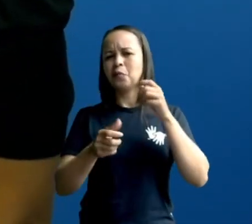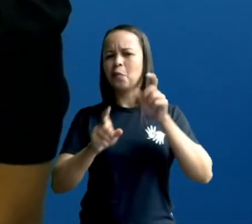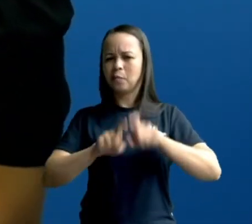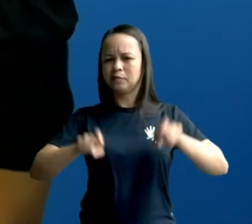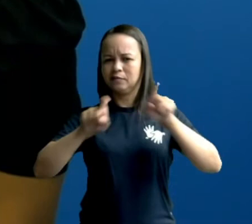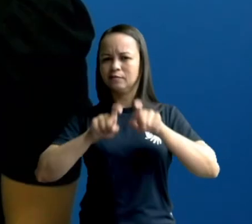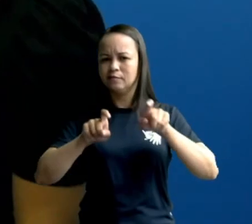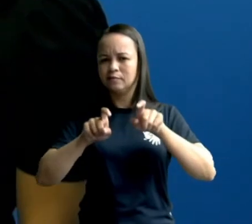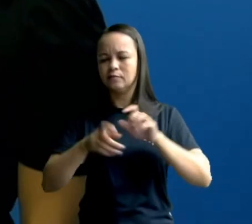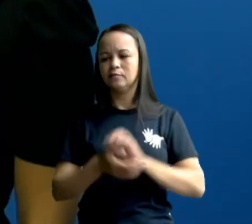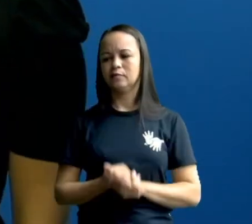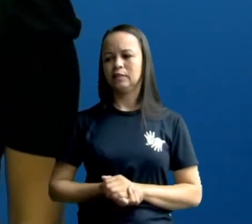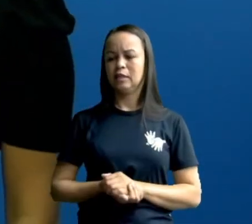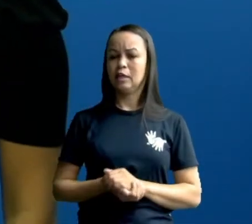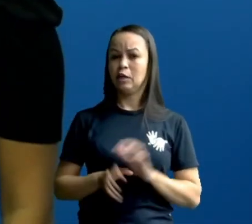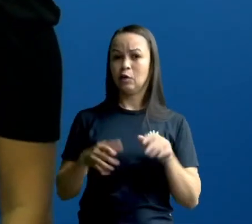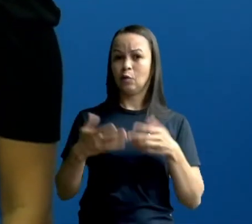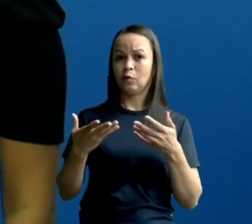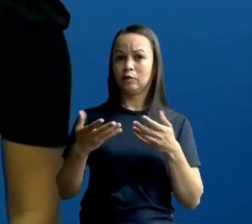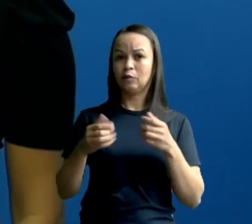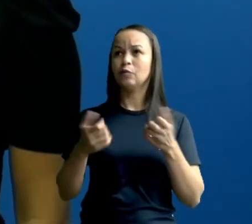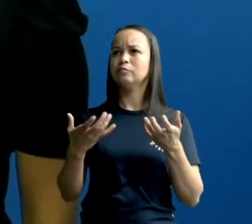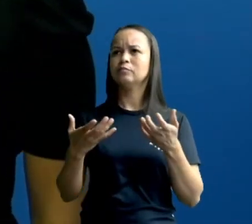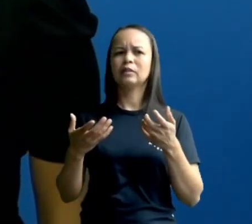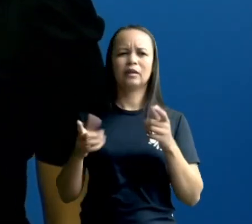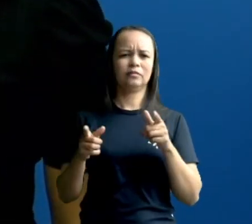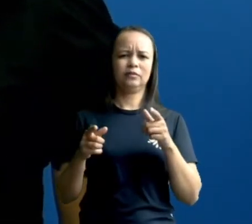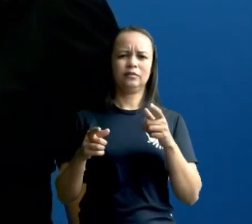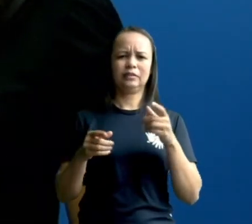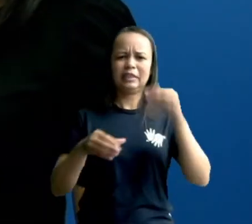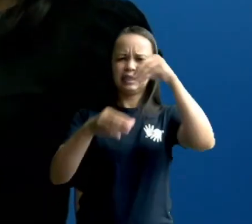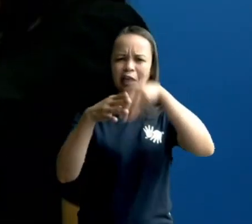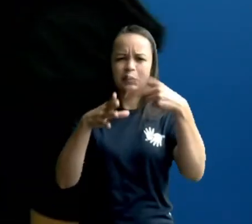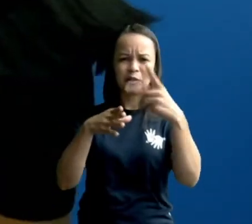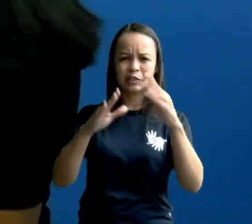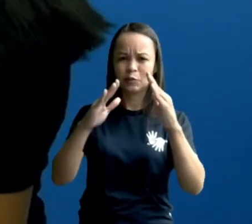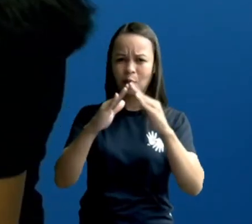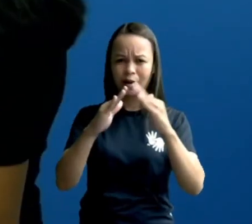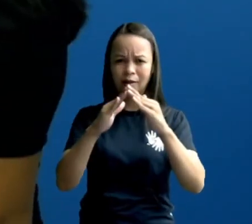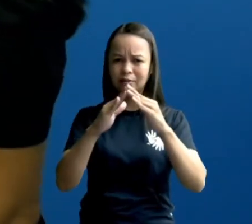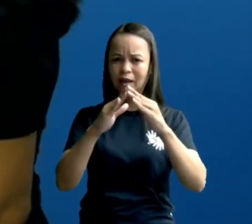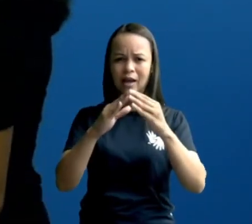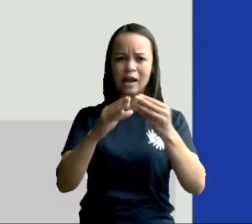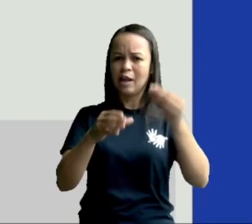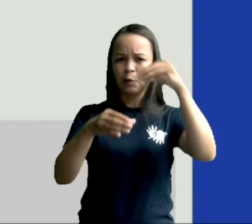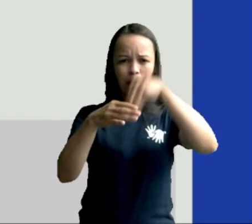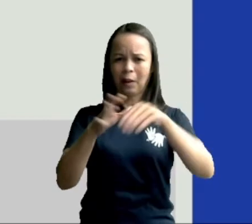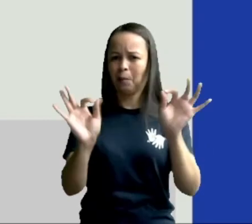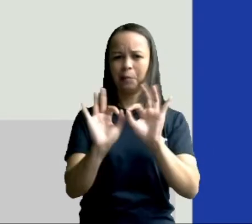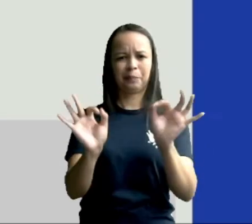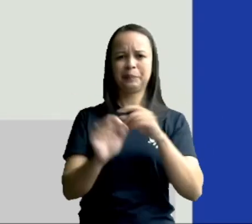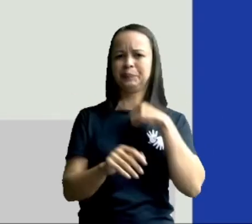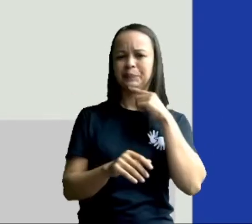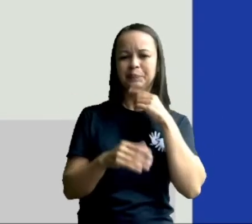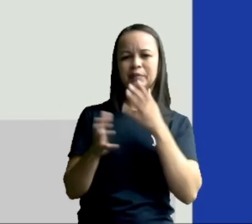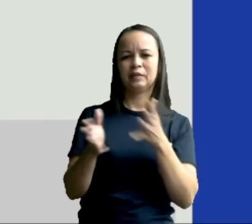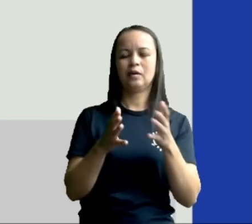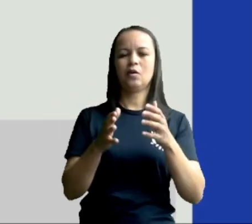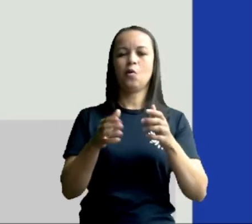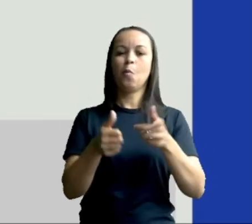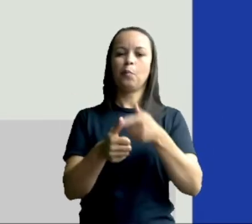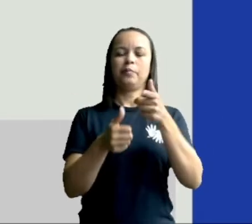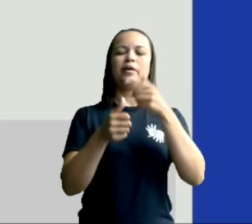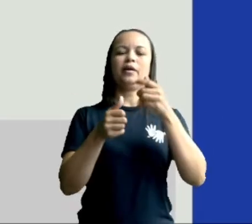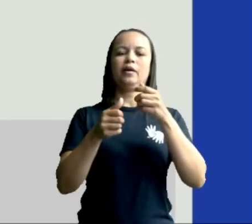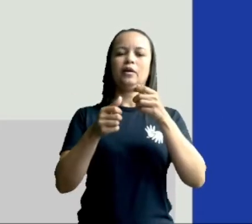Minha gente, o primeiro computador não caberia nem dentro da sua casa, para você ter ideia. O primeiro computador do mundo